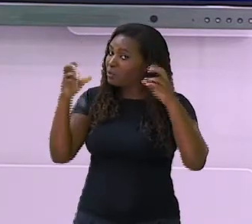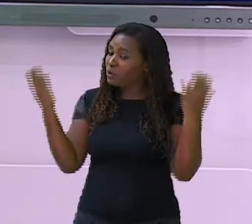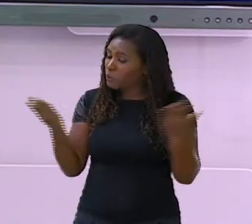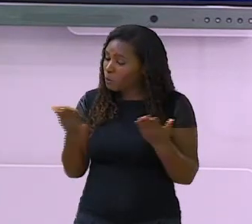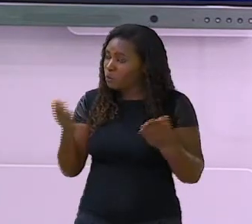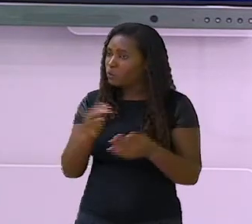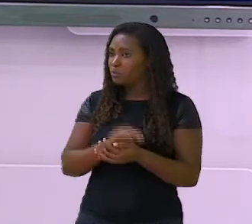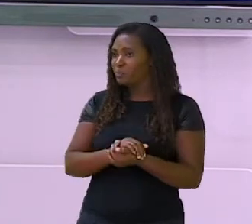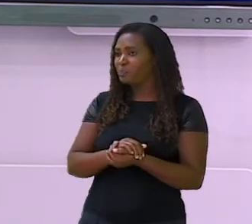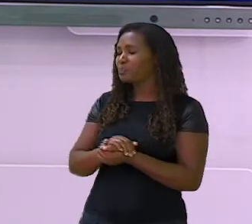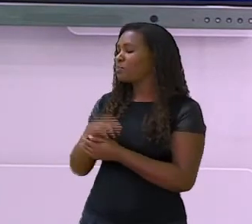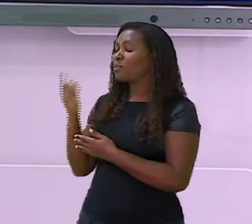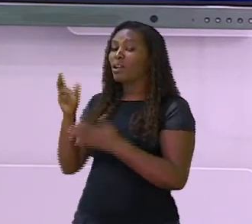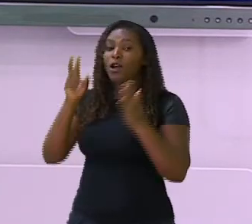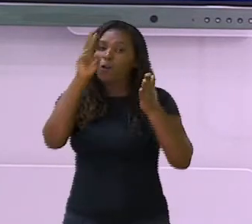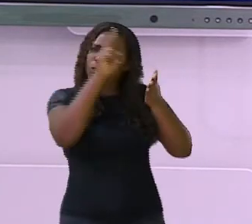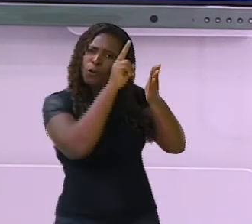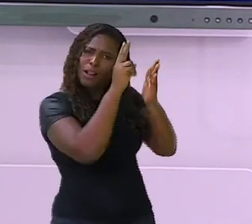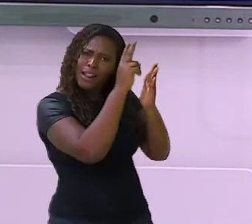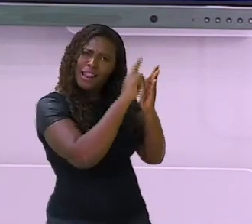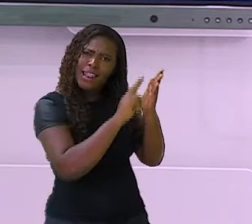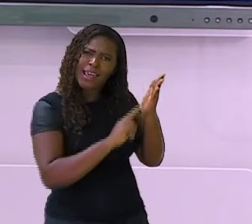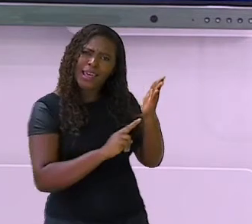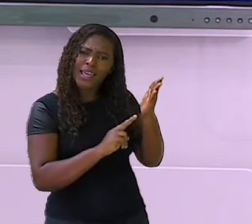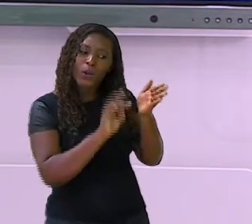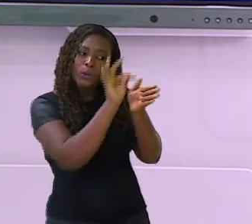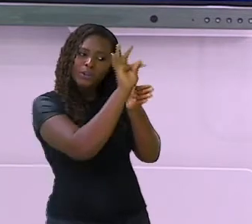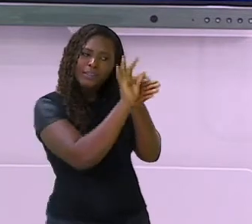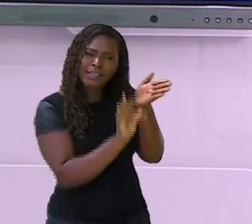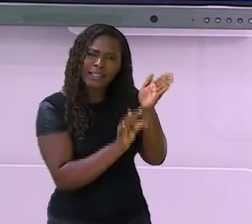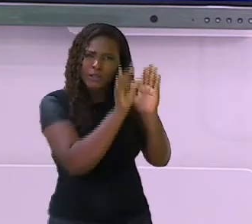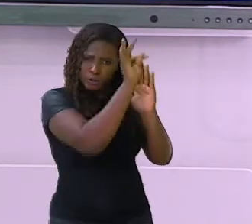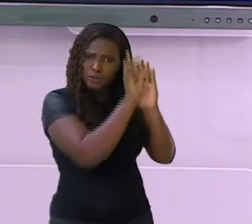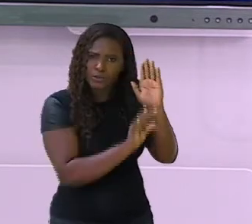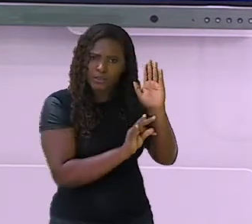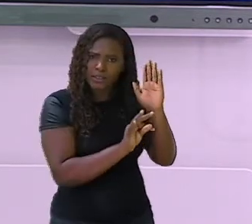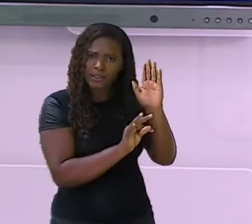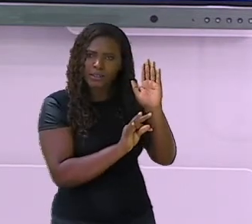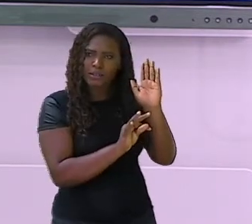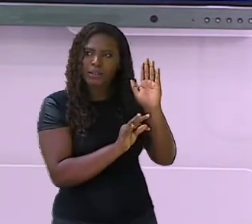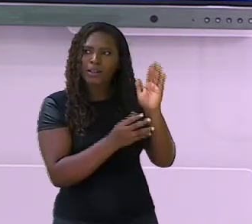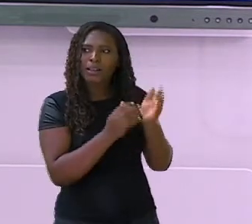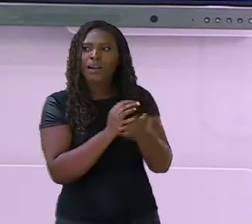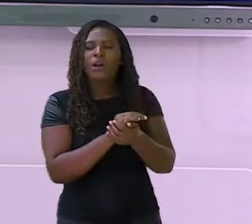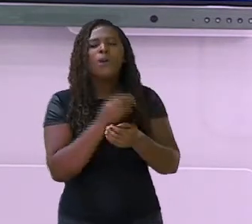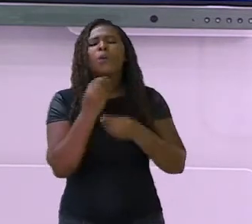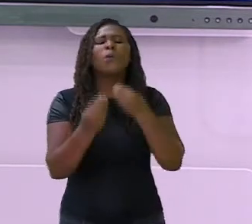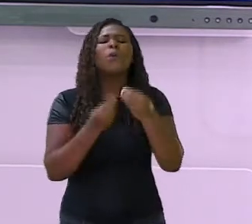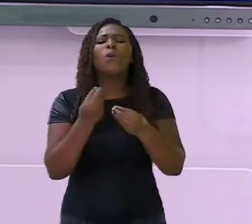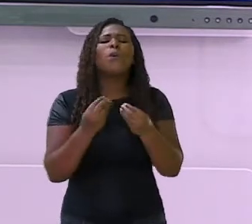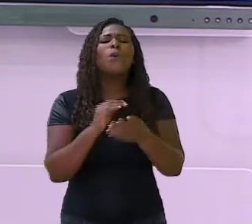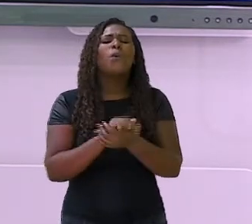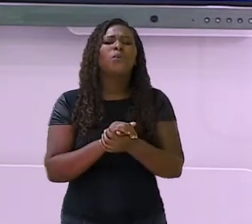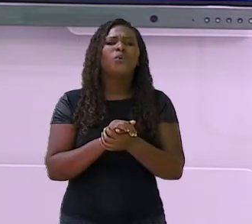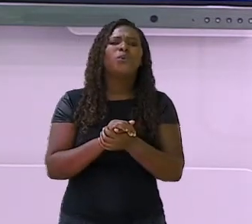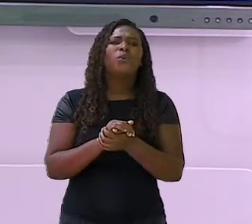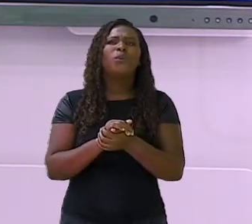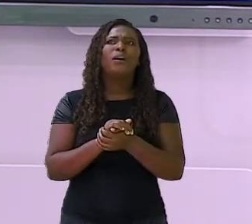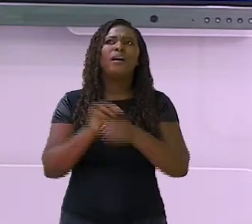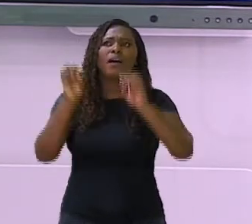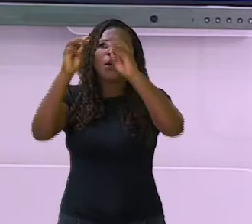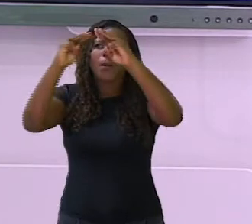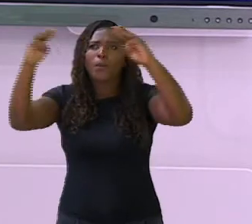o que é a definição de museu. Esse texto é um pouquinho grande, eu coloquei aqui, mas isso é uma lei. Então eu vou ler para vocês o que